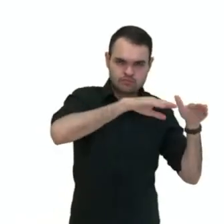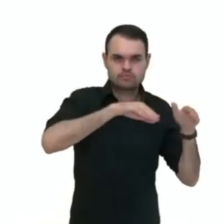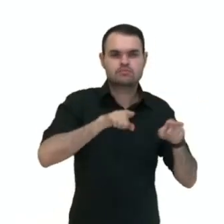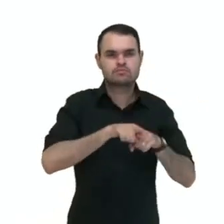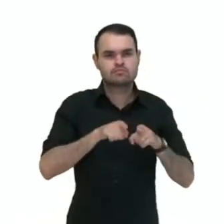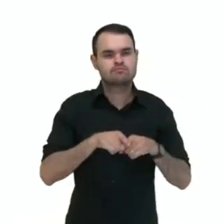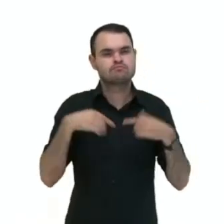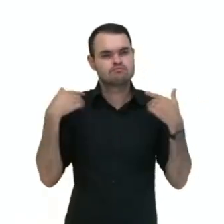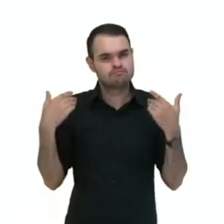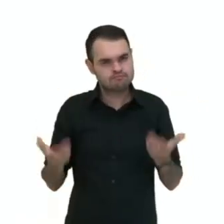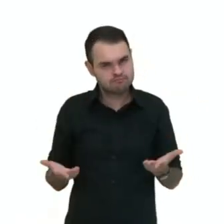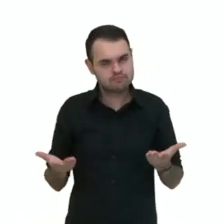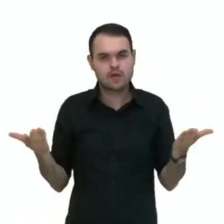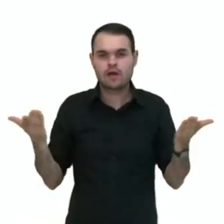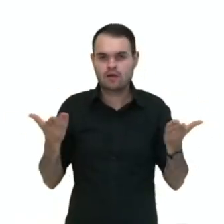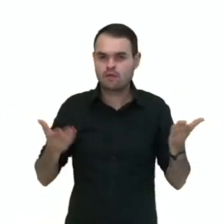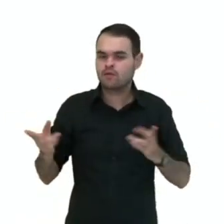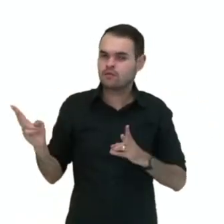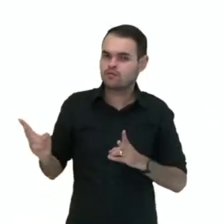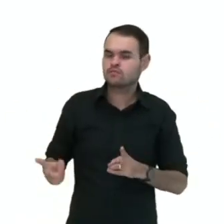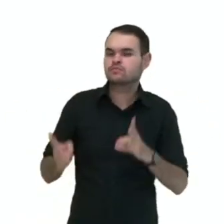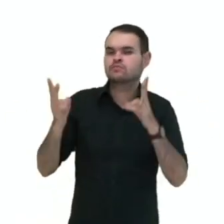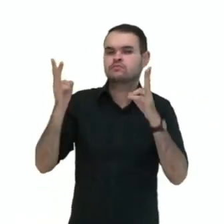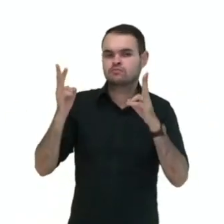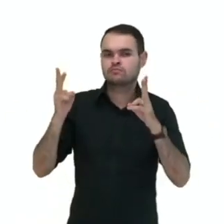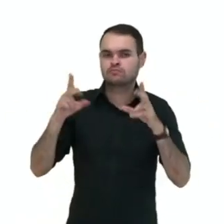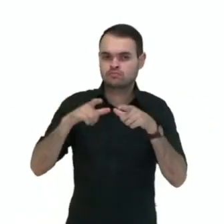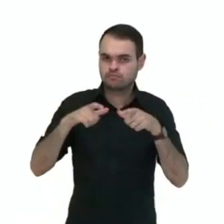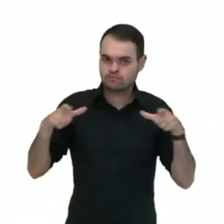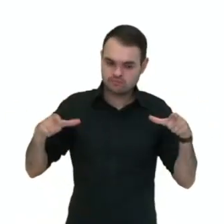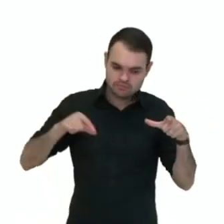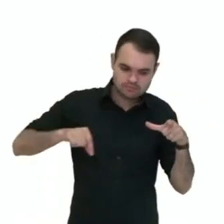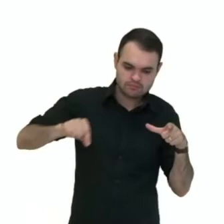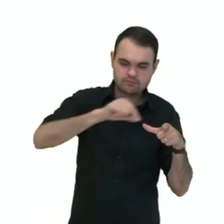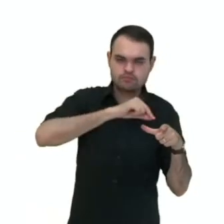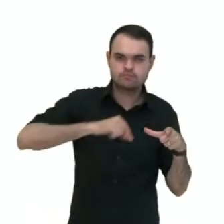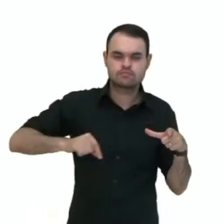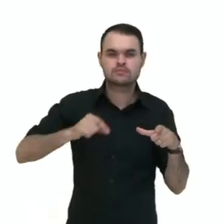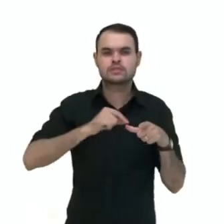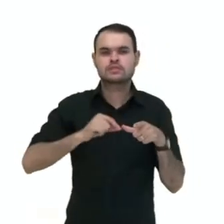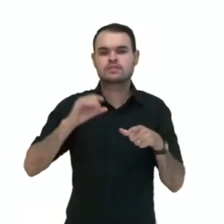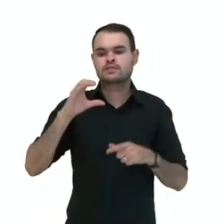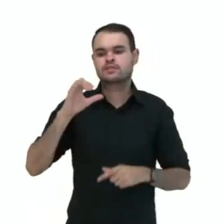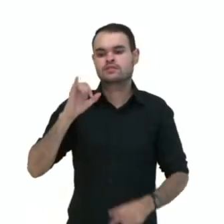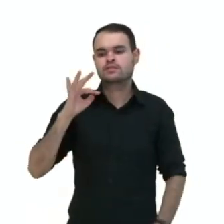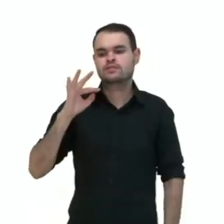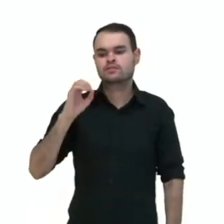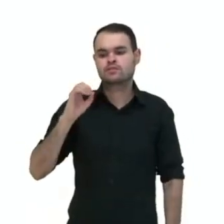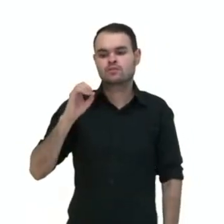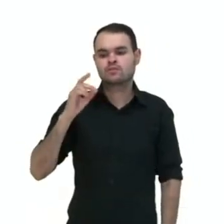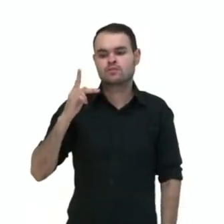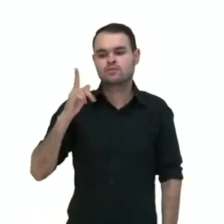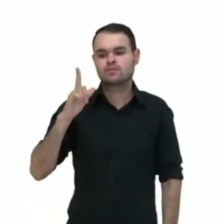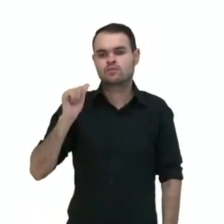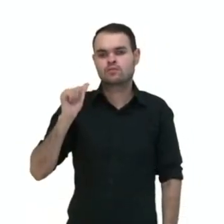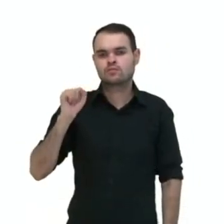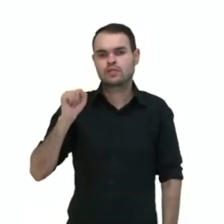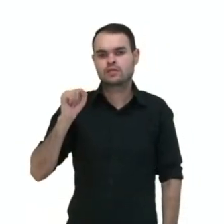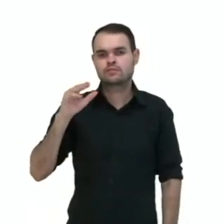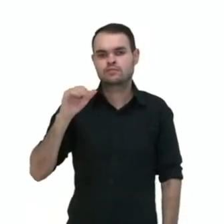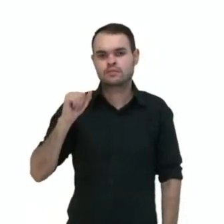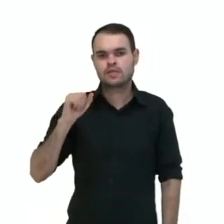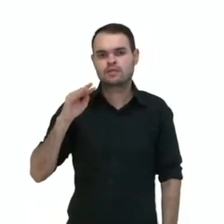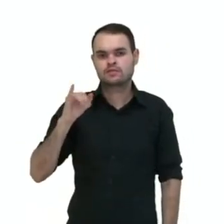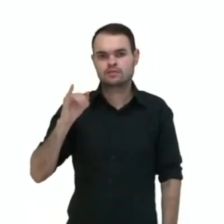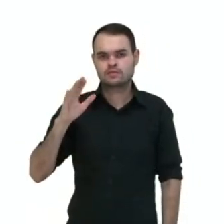Muito bem, vamos dar continuidade nas organelas citoplasmática, tá? Então, nós vamos falar agora